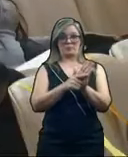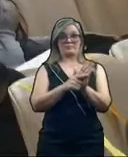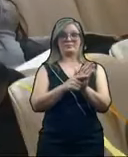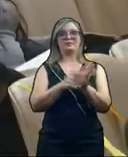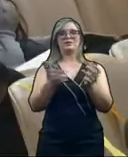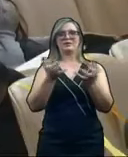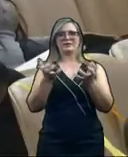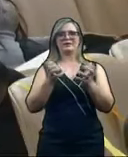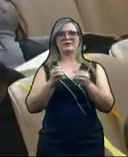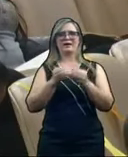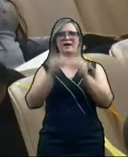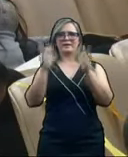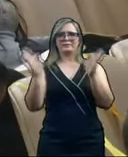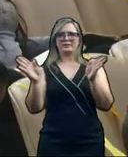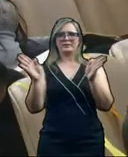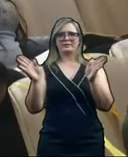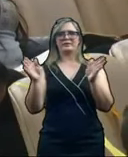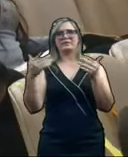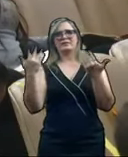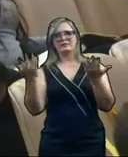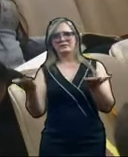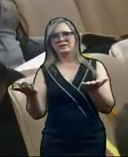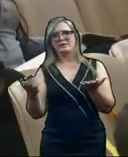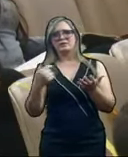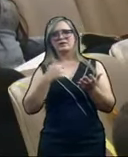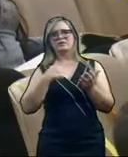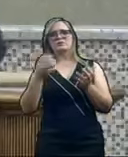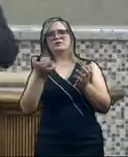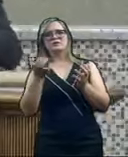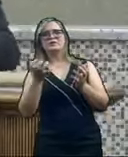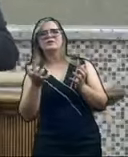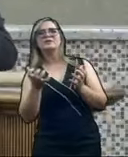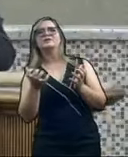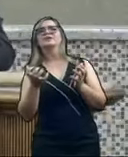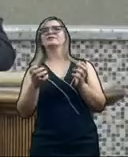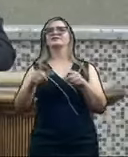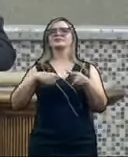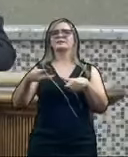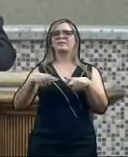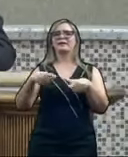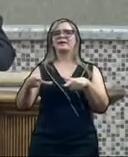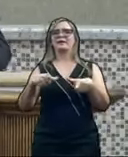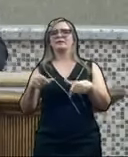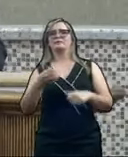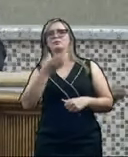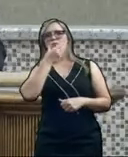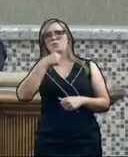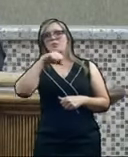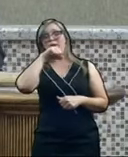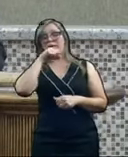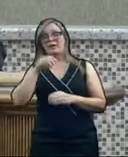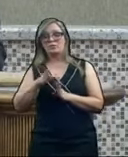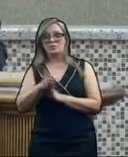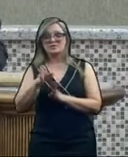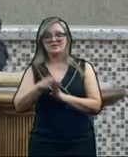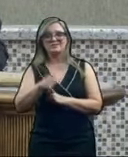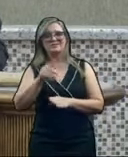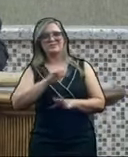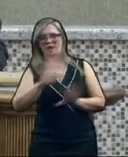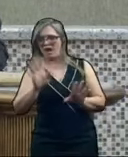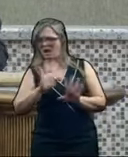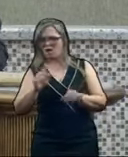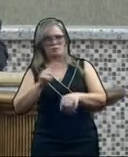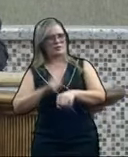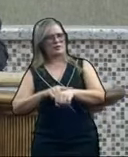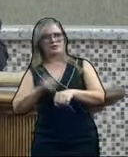eu quero fazer meu filho não é tempo você tá bem empregado Você tá no local bom fica lá pai se eu